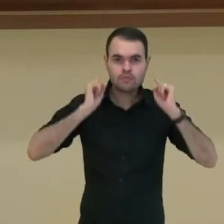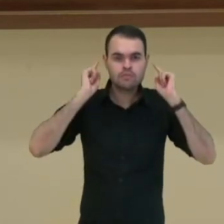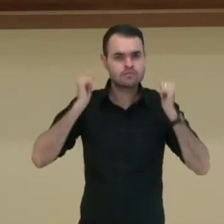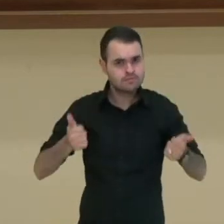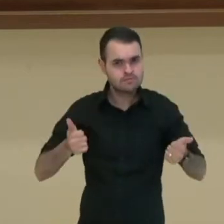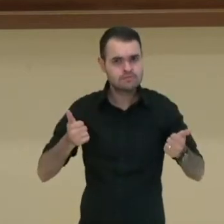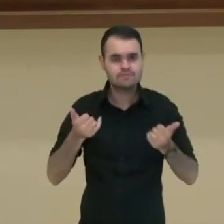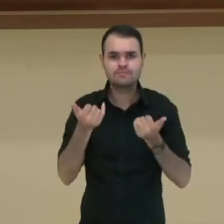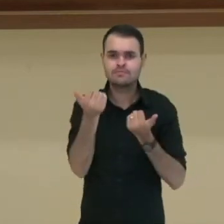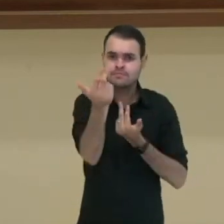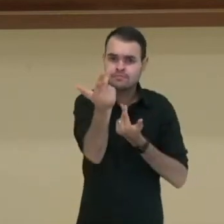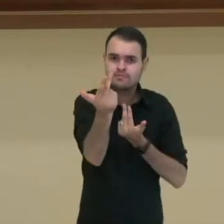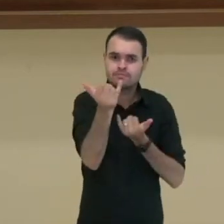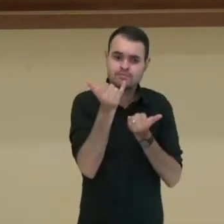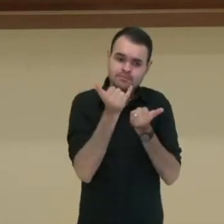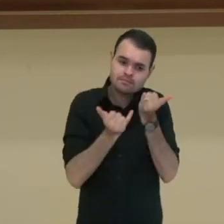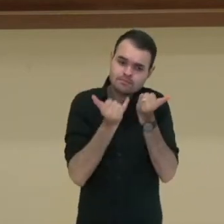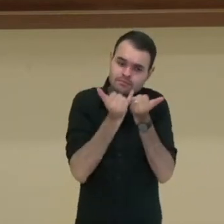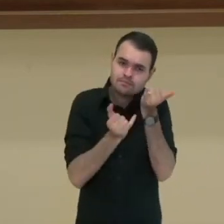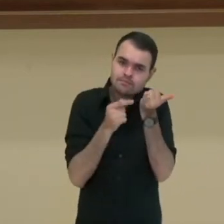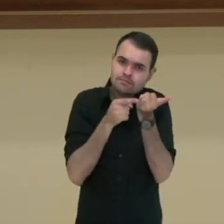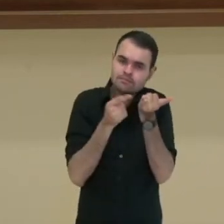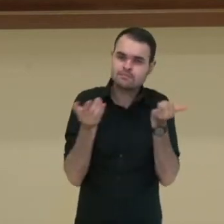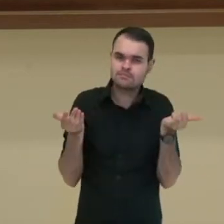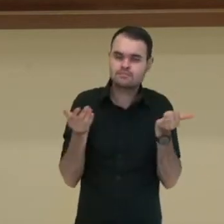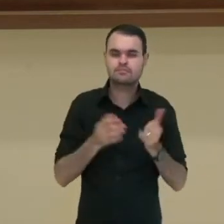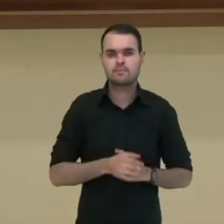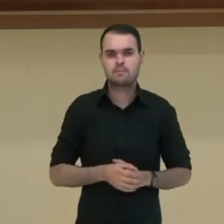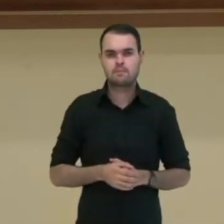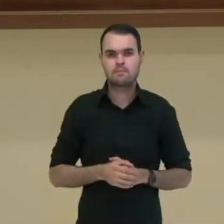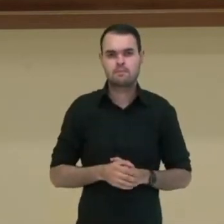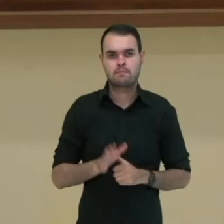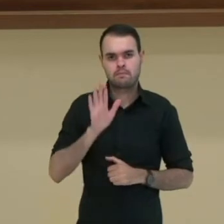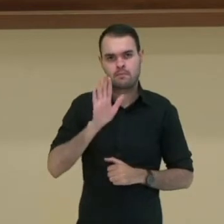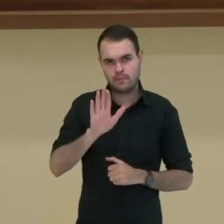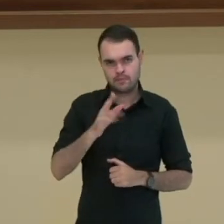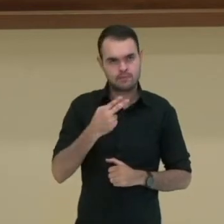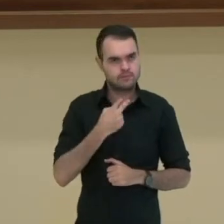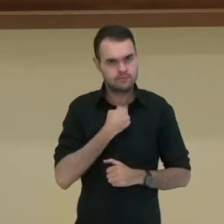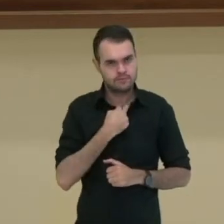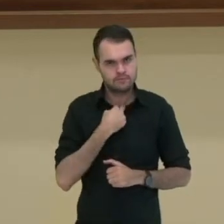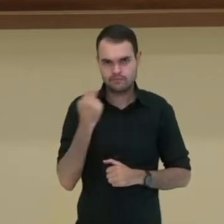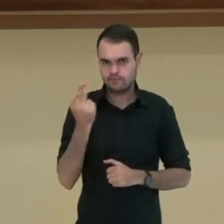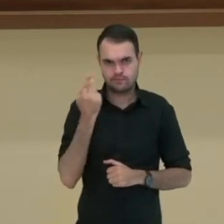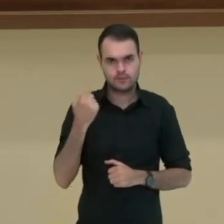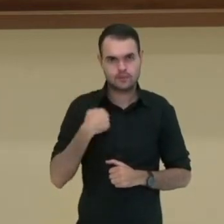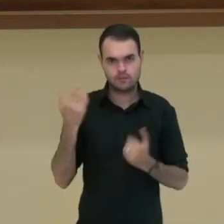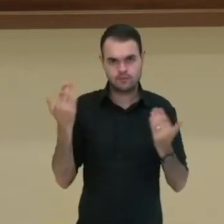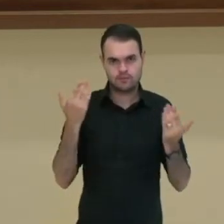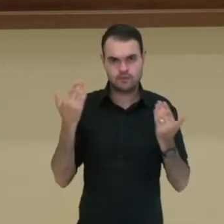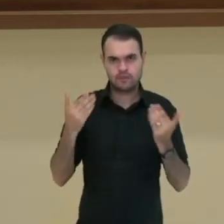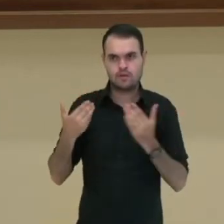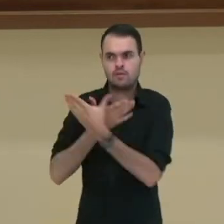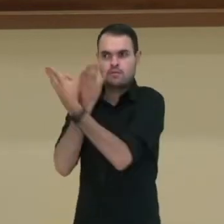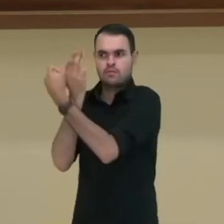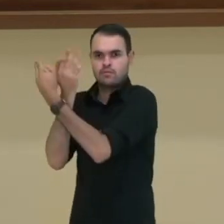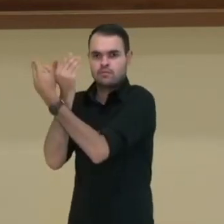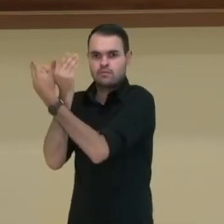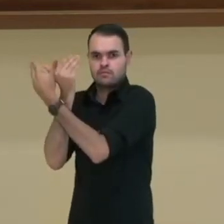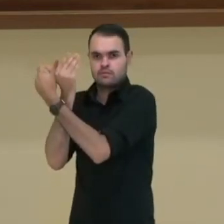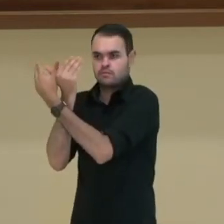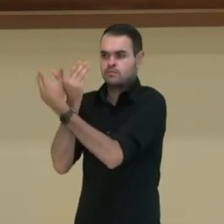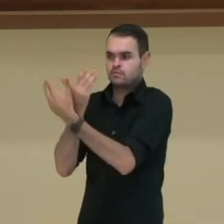tá aí a nossa semelhança, né? Só que não dá para comparar eu e você com uma borboleta.